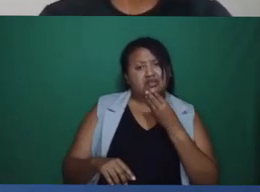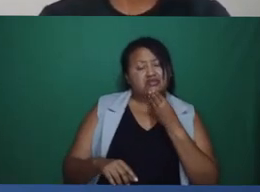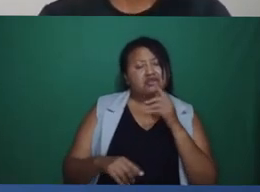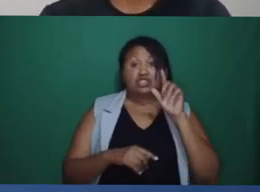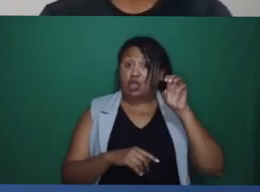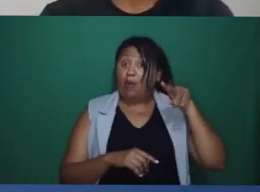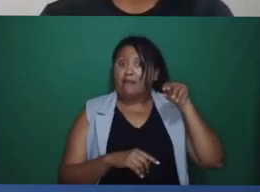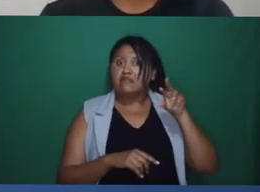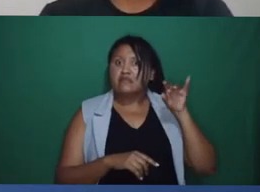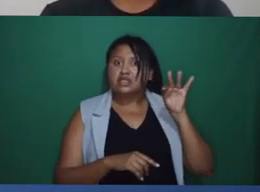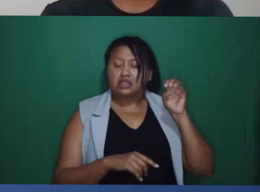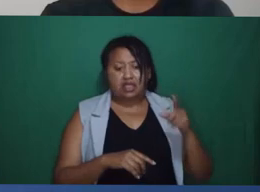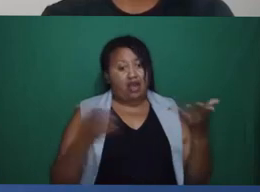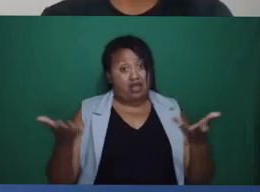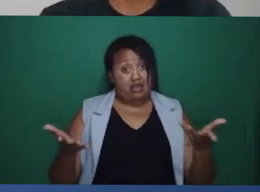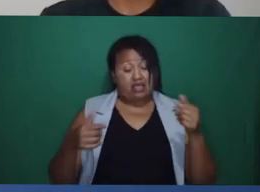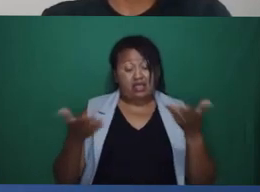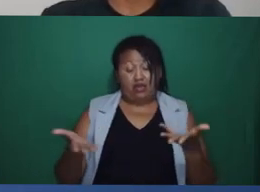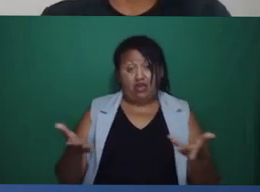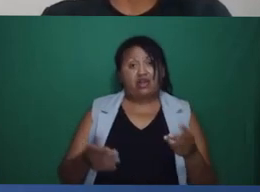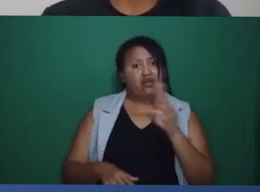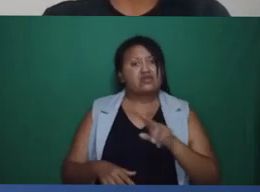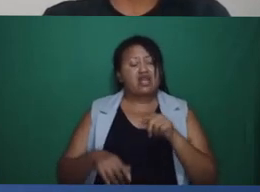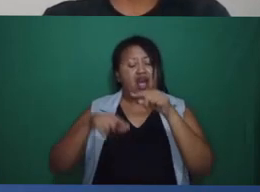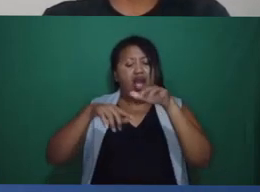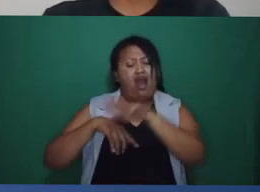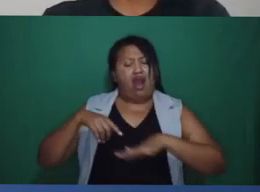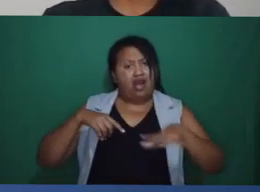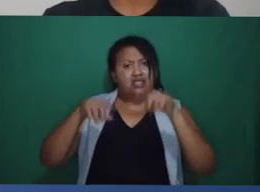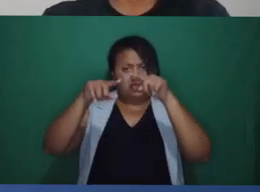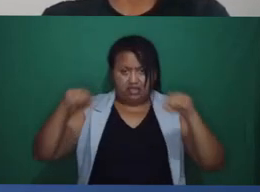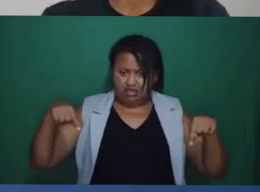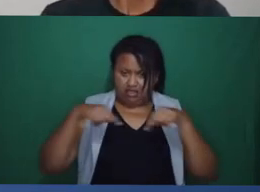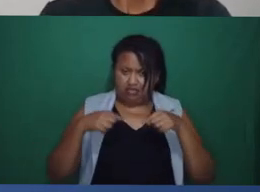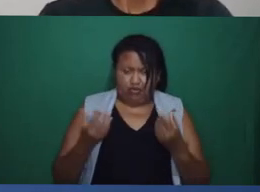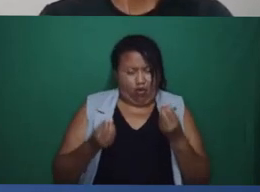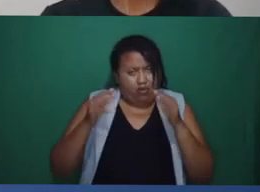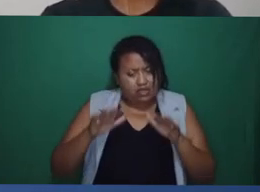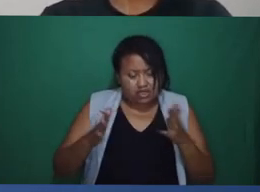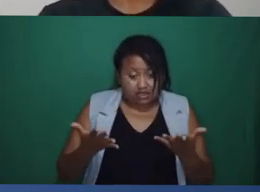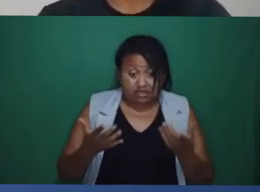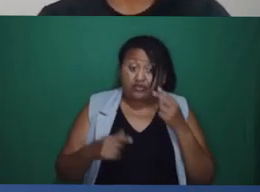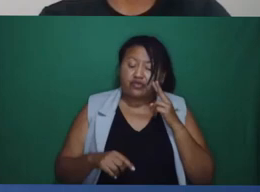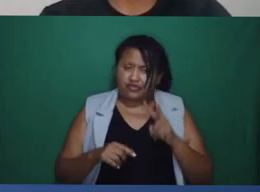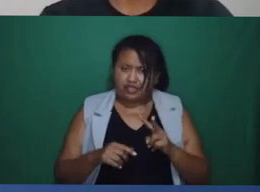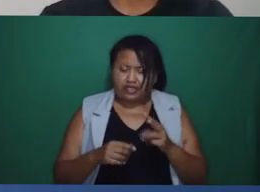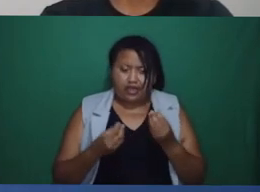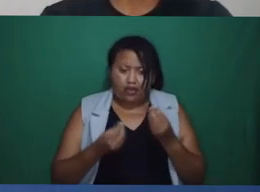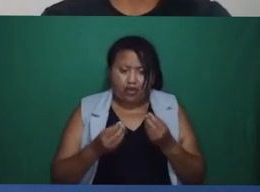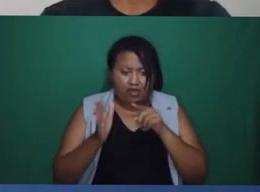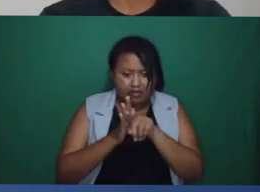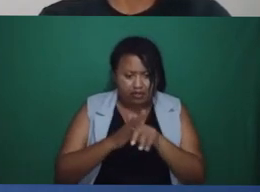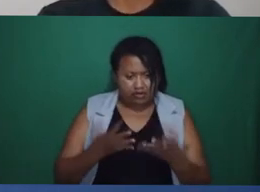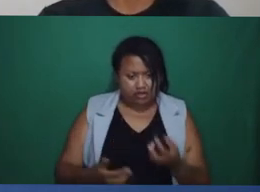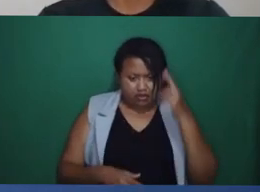e nesse a gente vai usar áreas de triângulo Como assim área de triângulo Então vamos lá ao enunciado